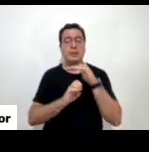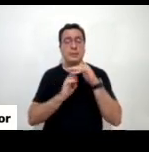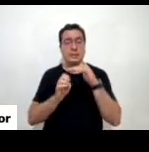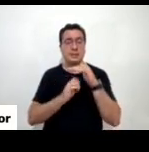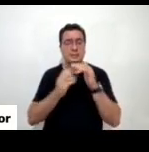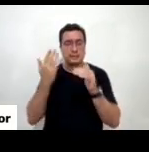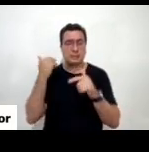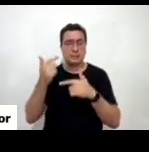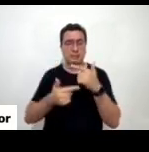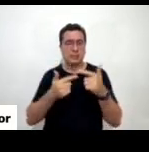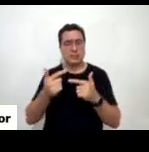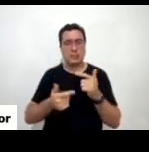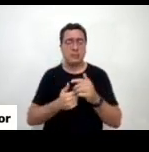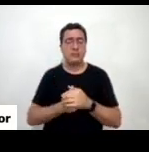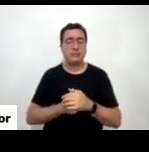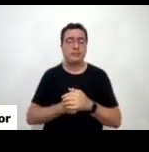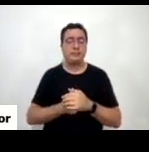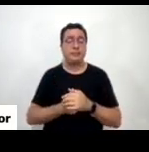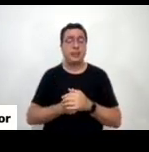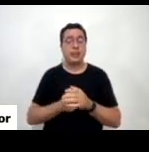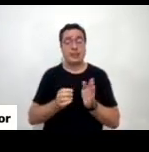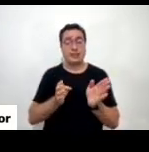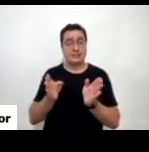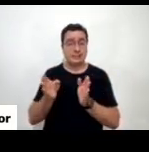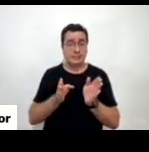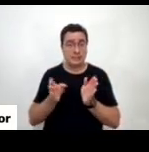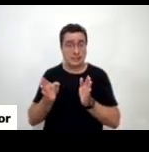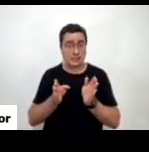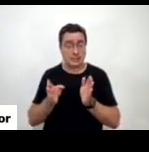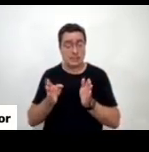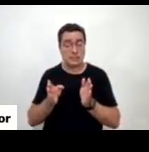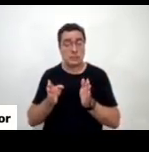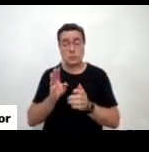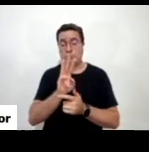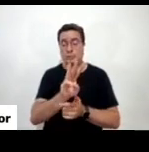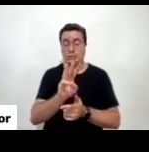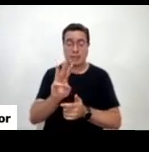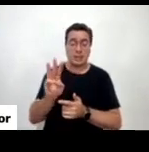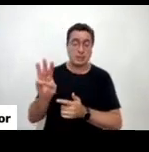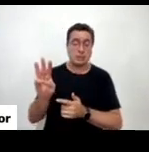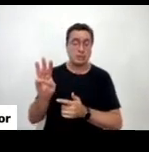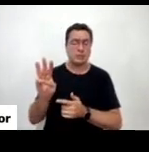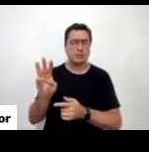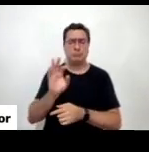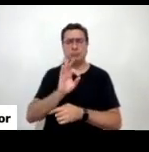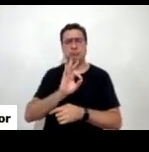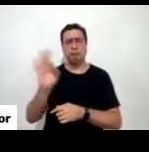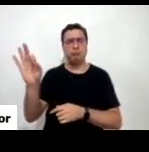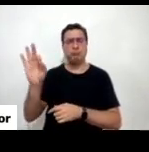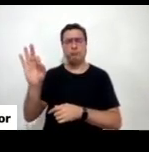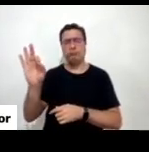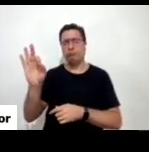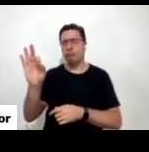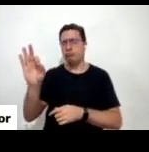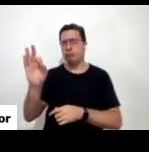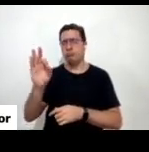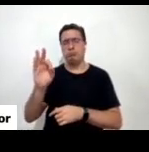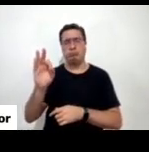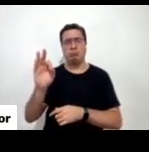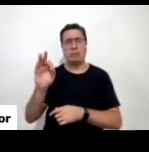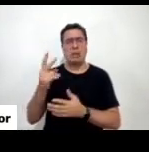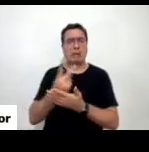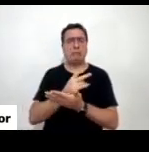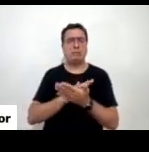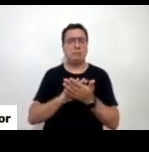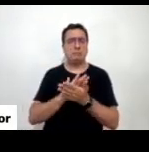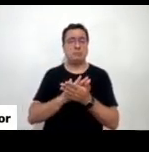atuei, onde, na acessibilidade, o site era impecável em relação à acessibilidade. Mas